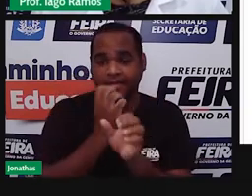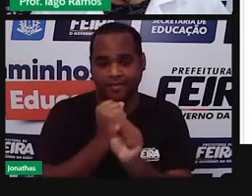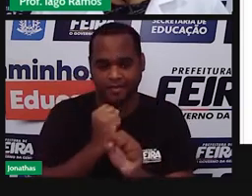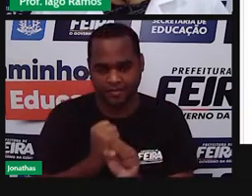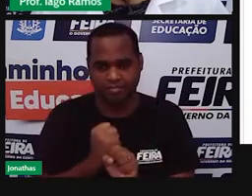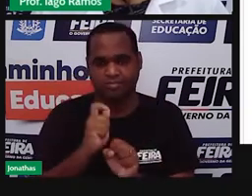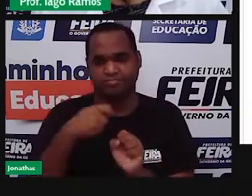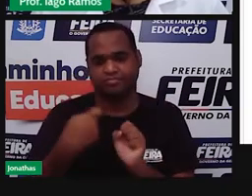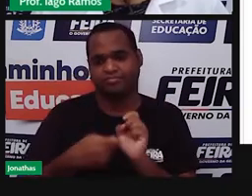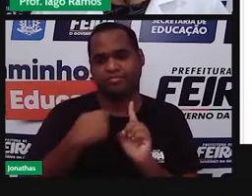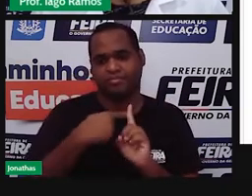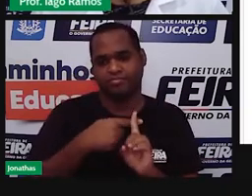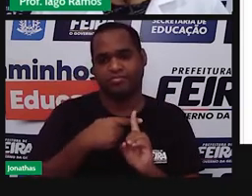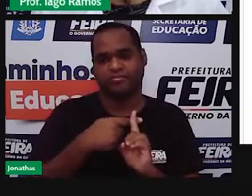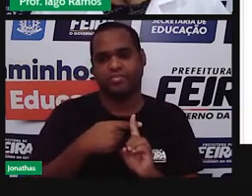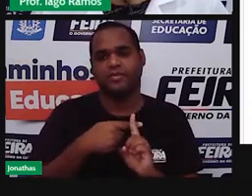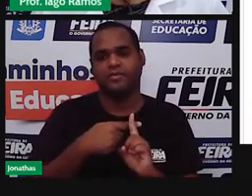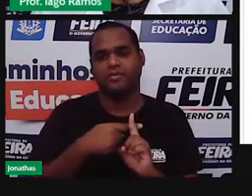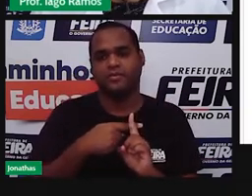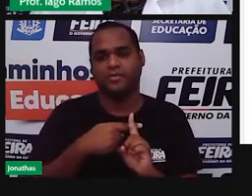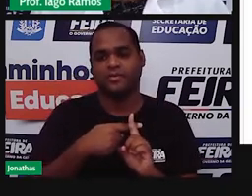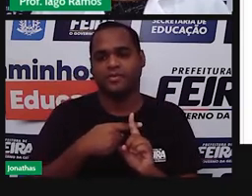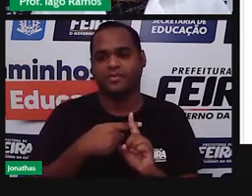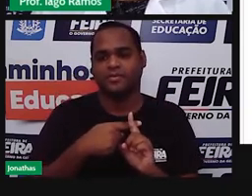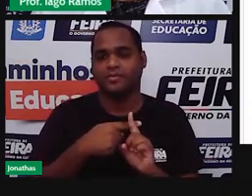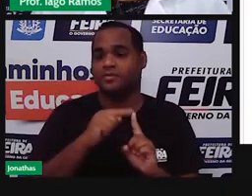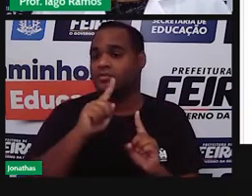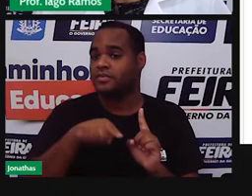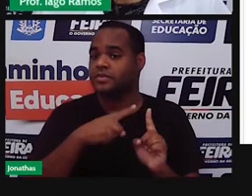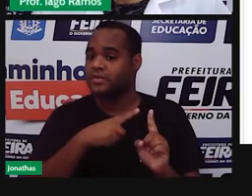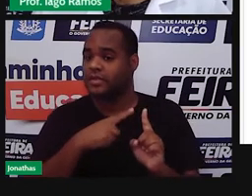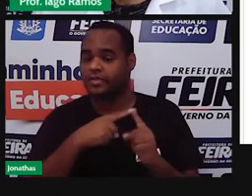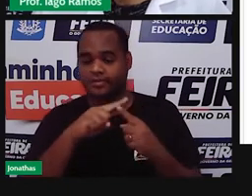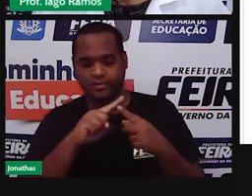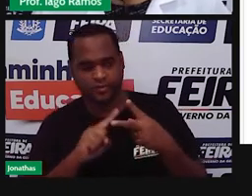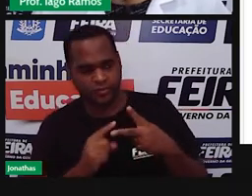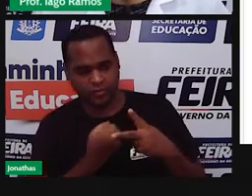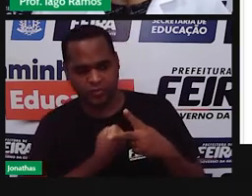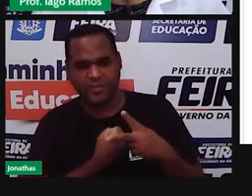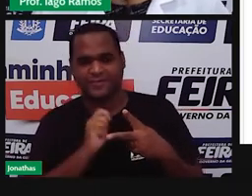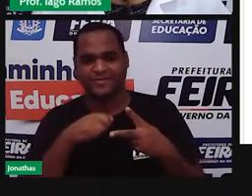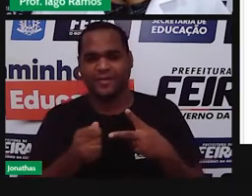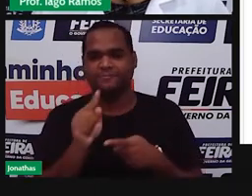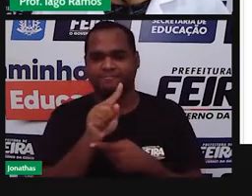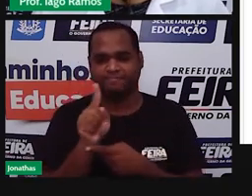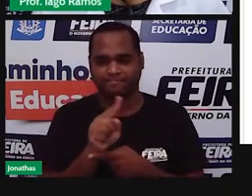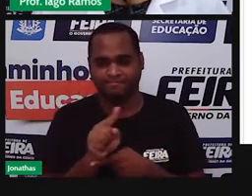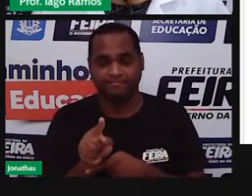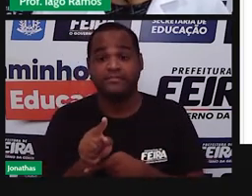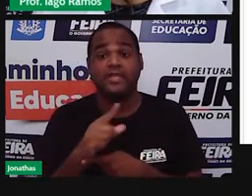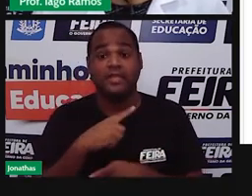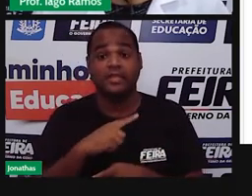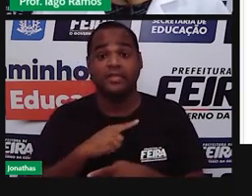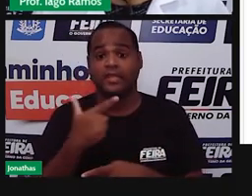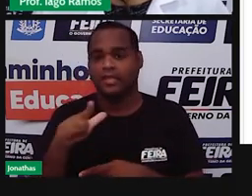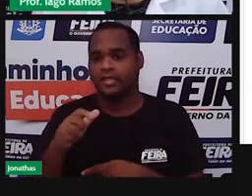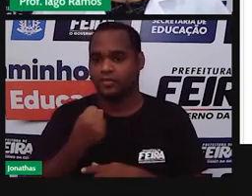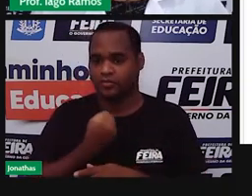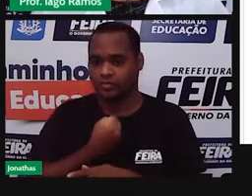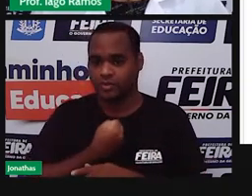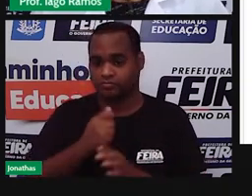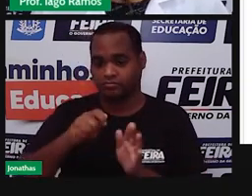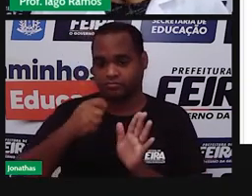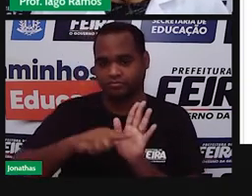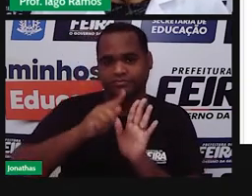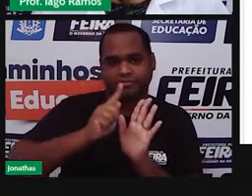A gente fez uma soma de dois números inteiros, onde um era